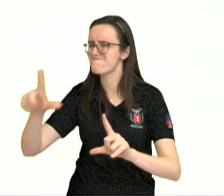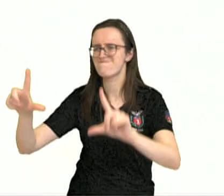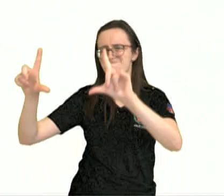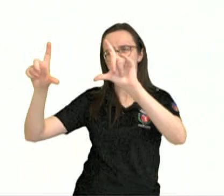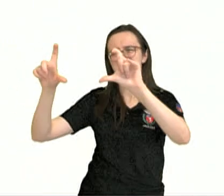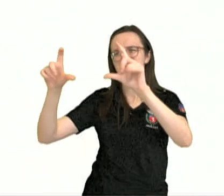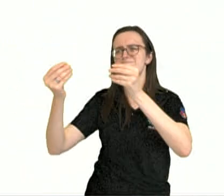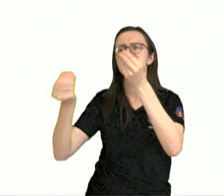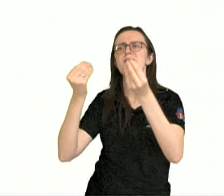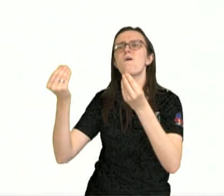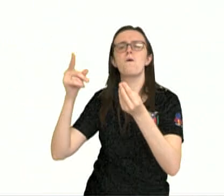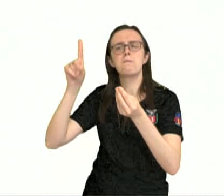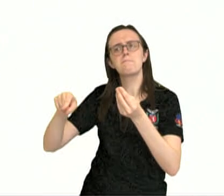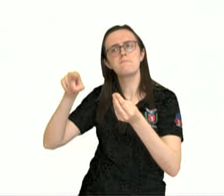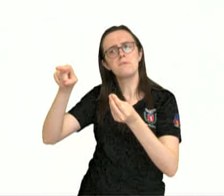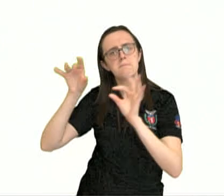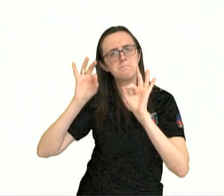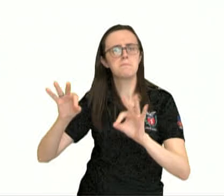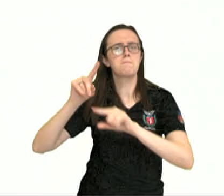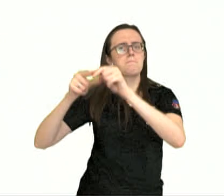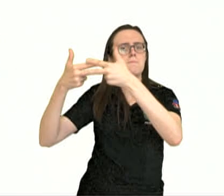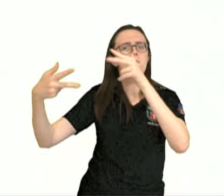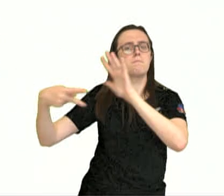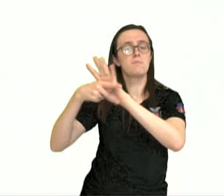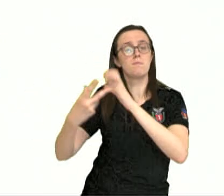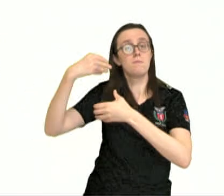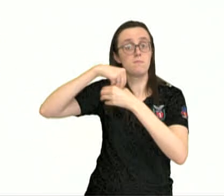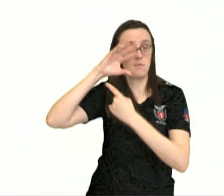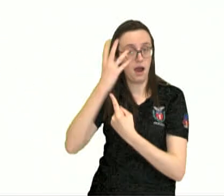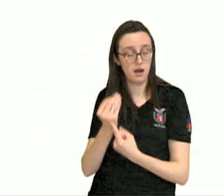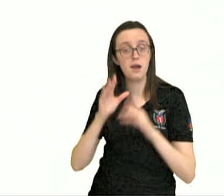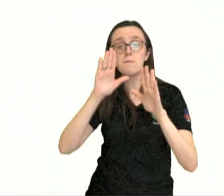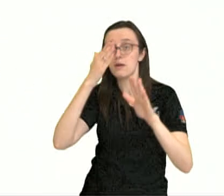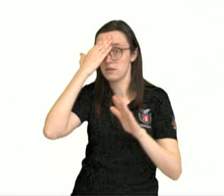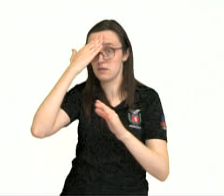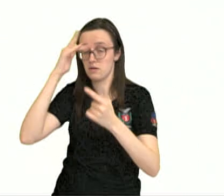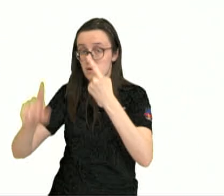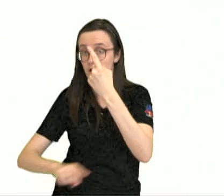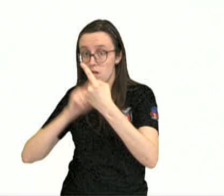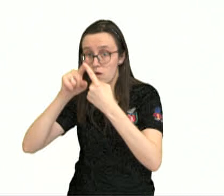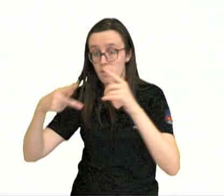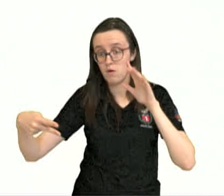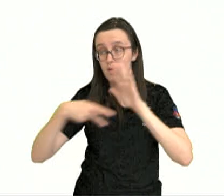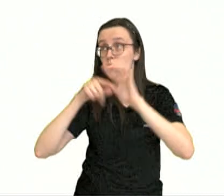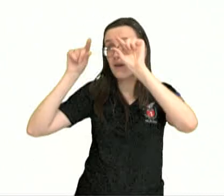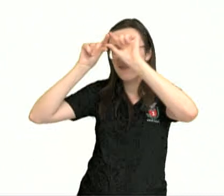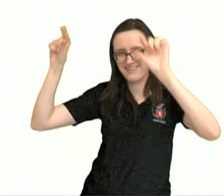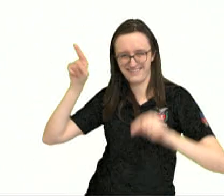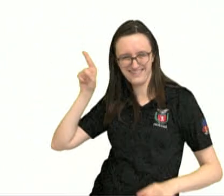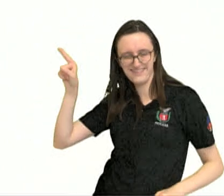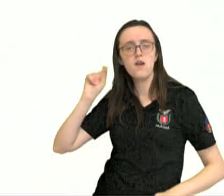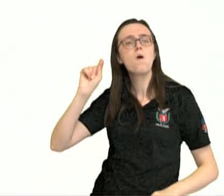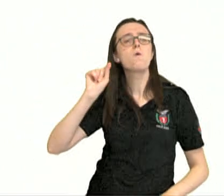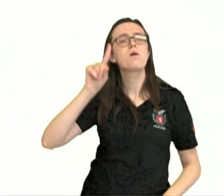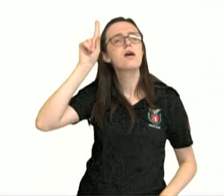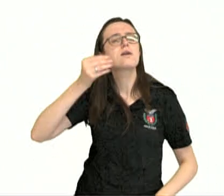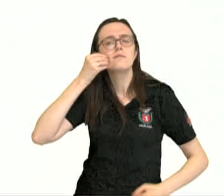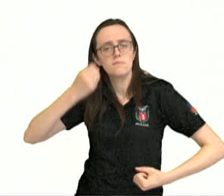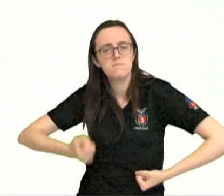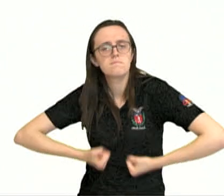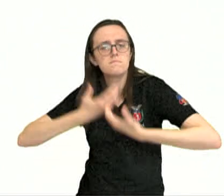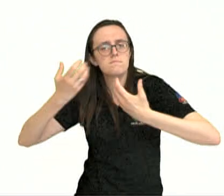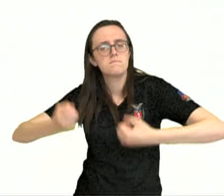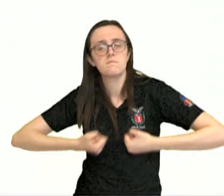fotografia no produto artístico é o objetivo da do do pictorialismo é